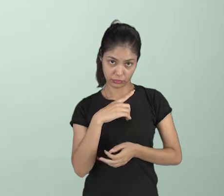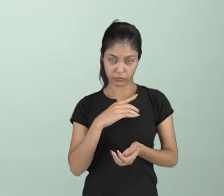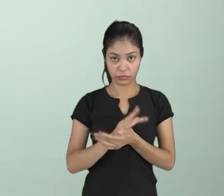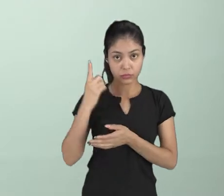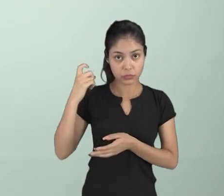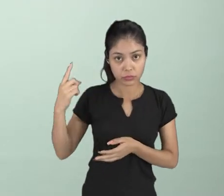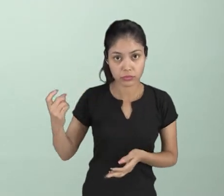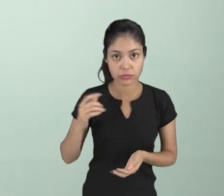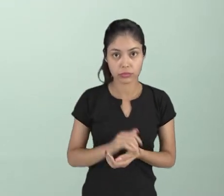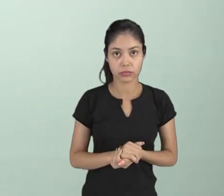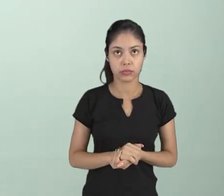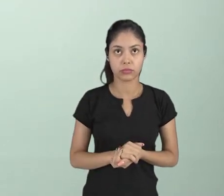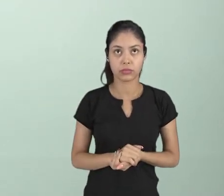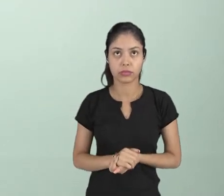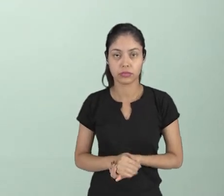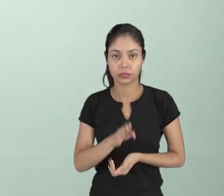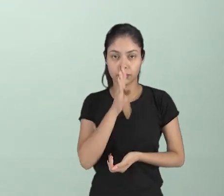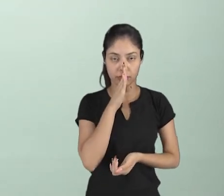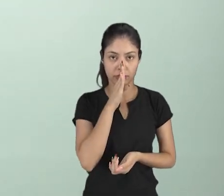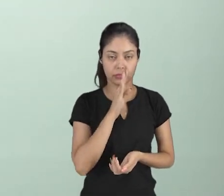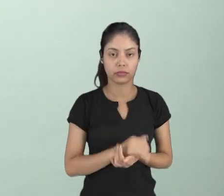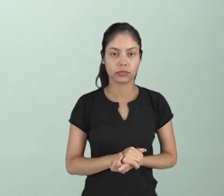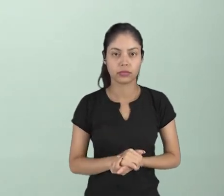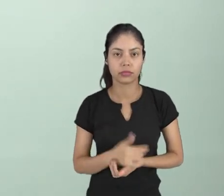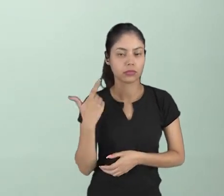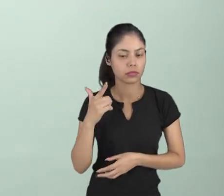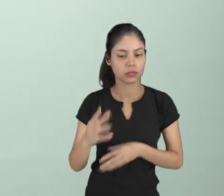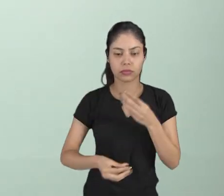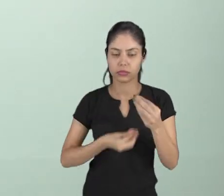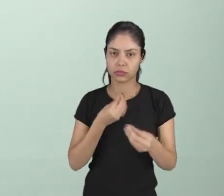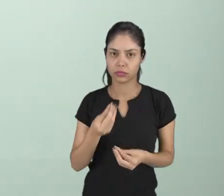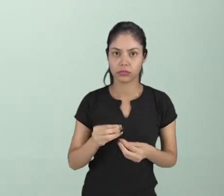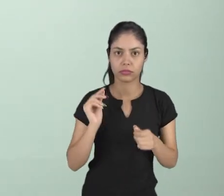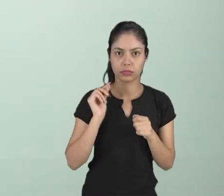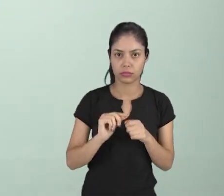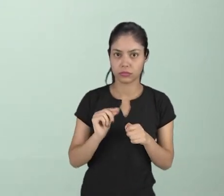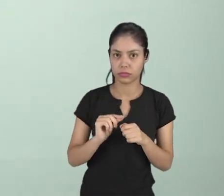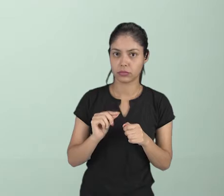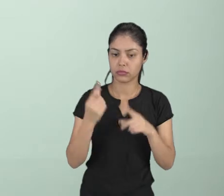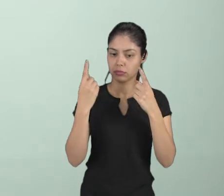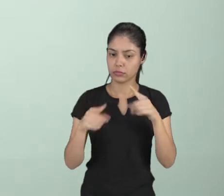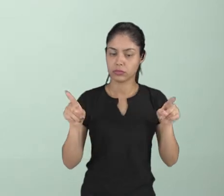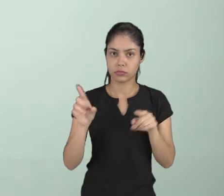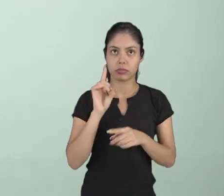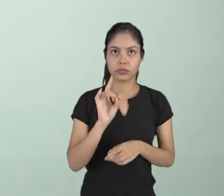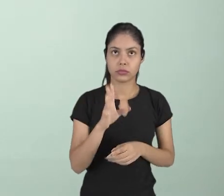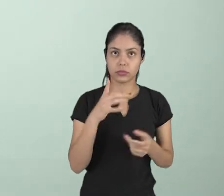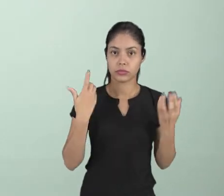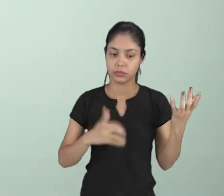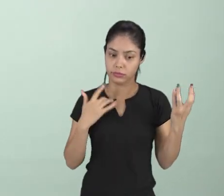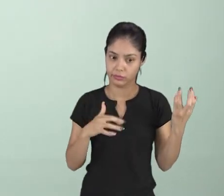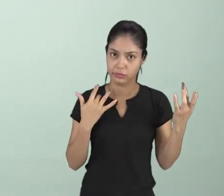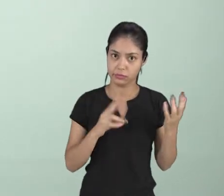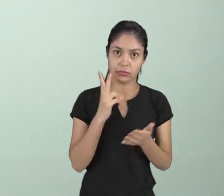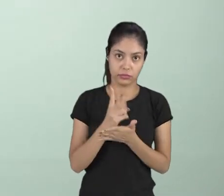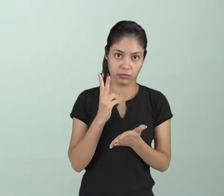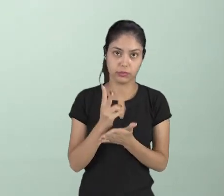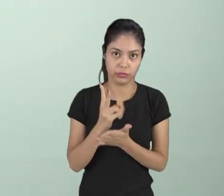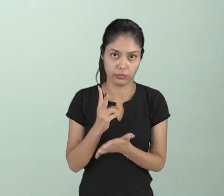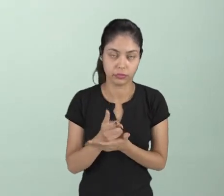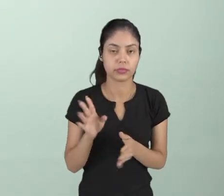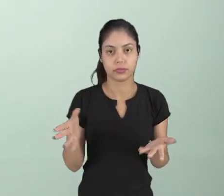de sons e silêncio. Não tem como a gente compor uma música somente tocando aquele som o tempo